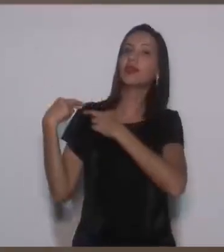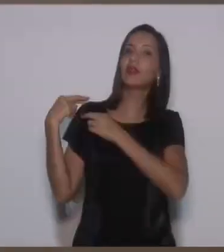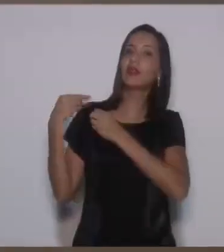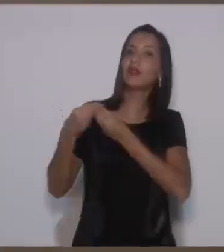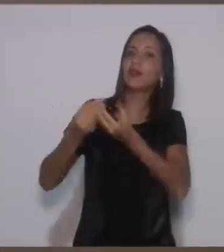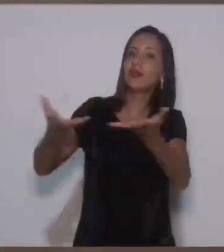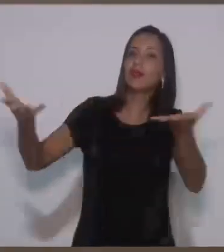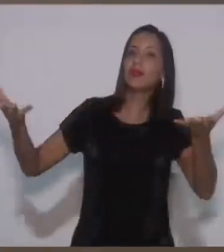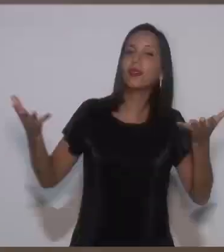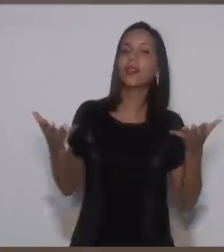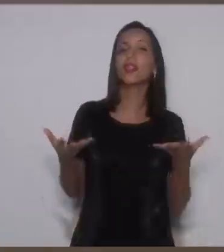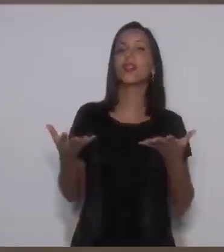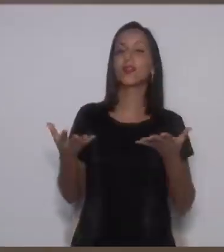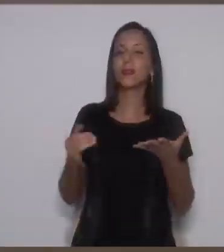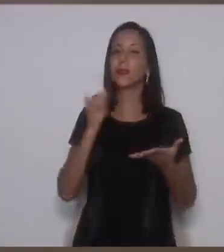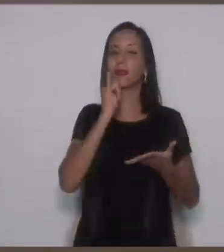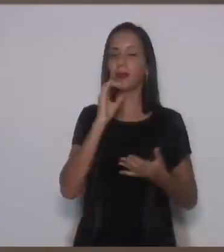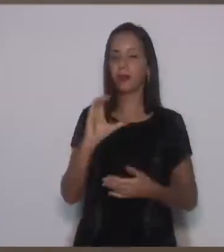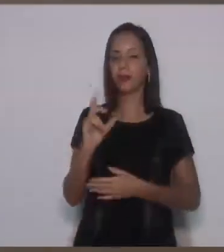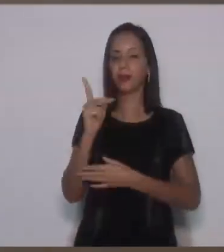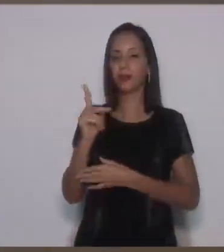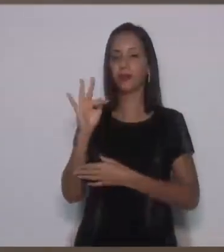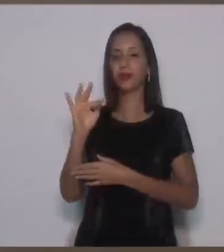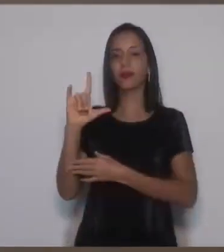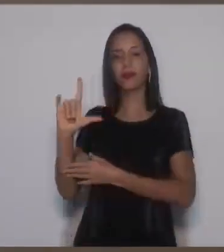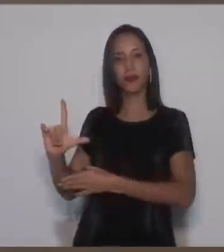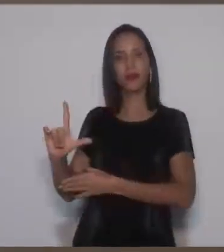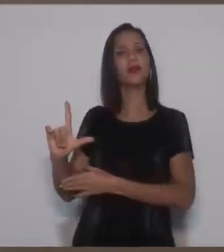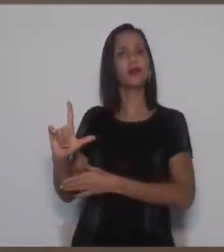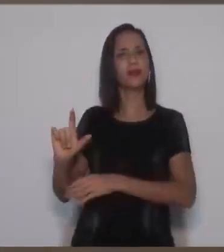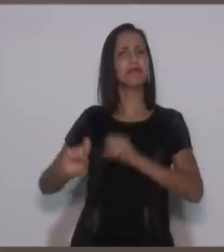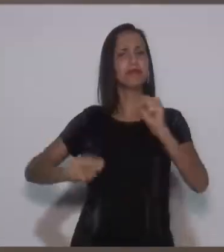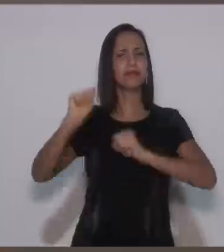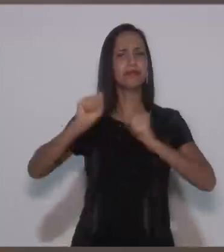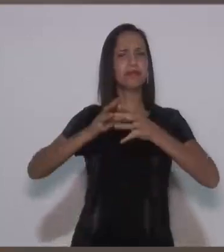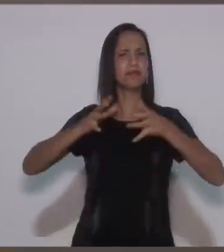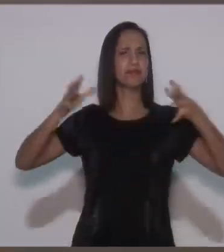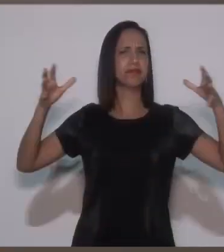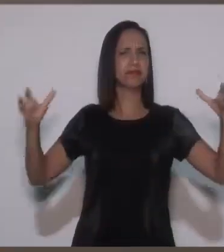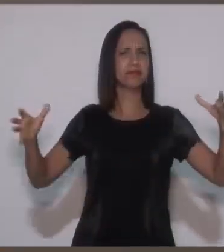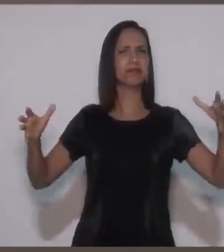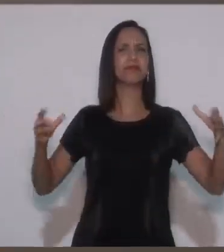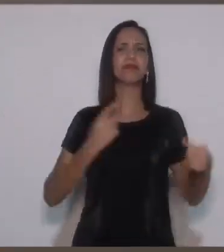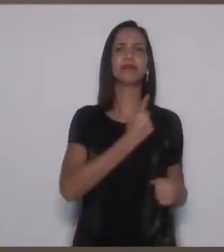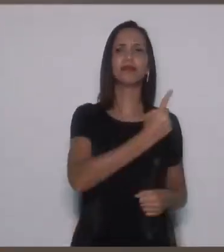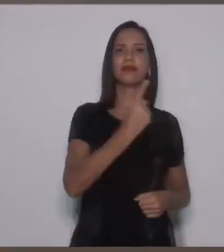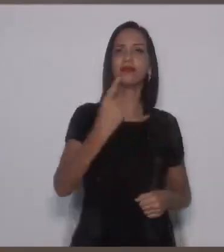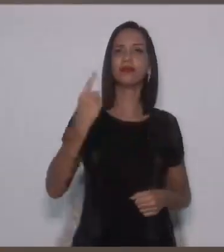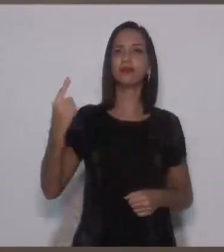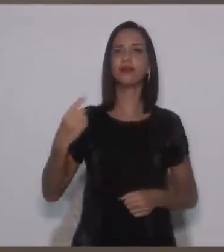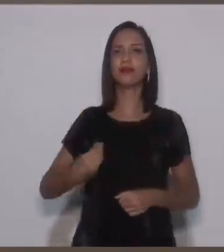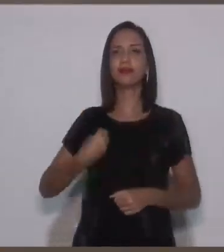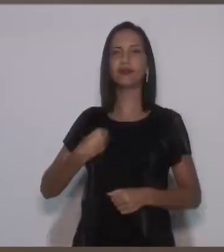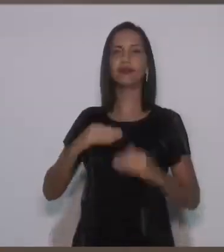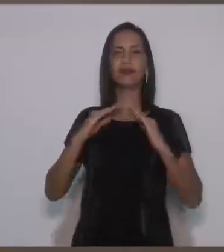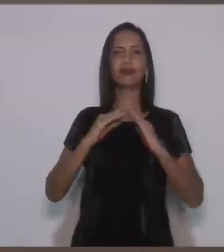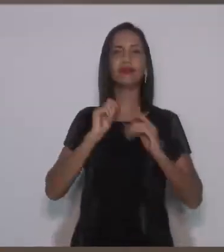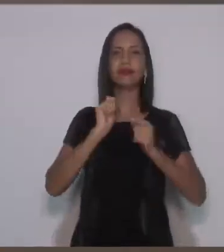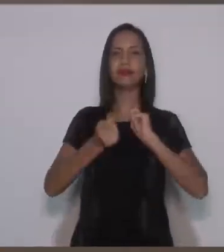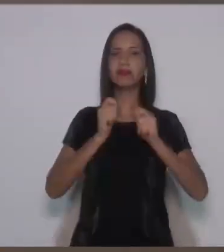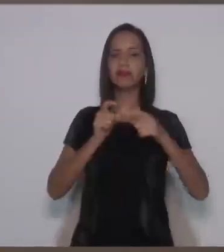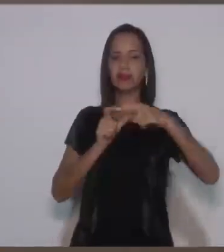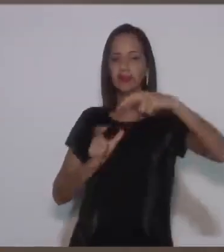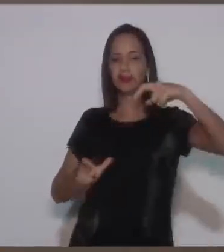representativa ao ponto de ser uma empresa muito grande e cada um dos moradores de Vinhedo pagam suas